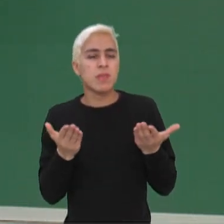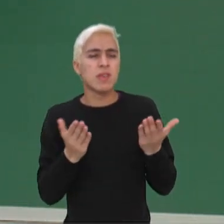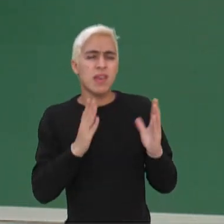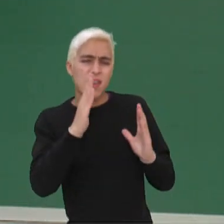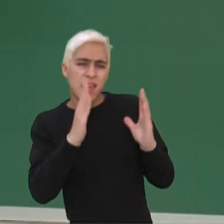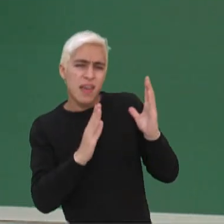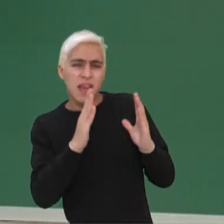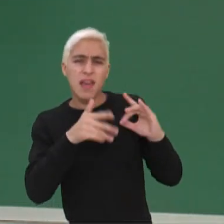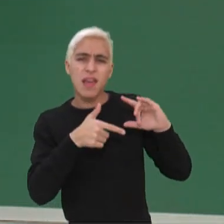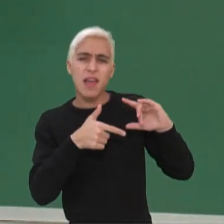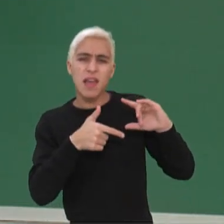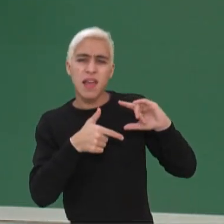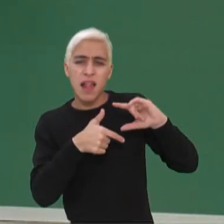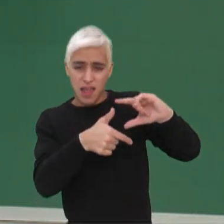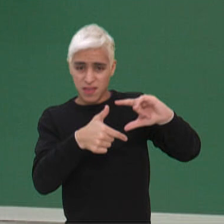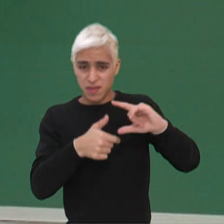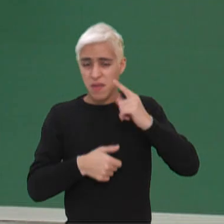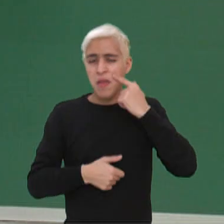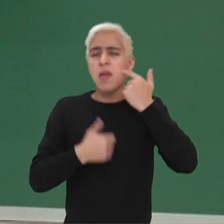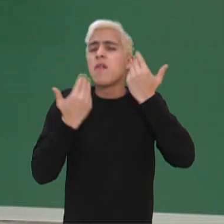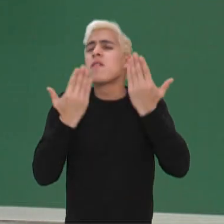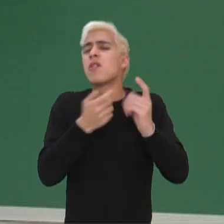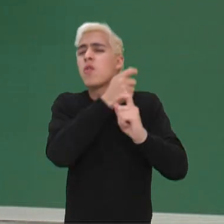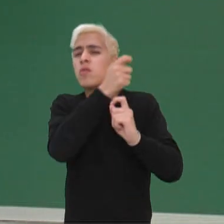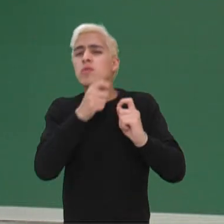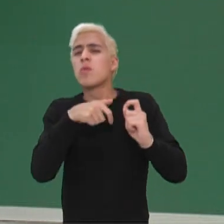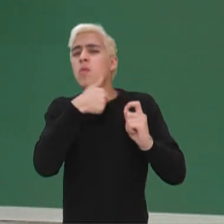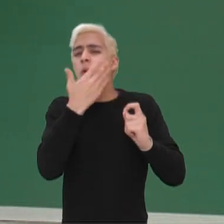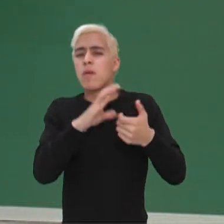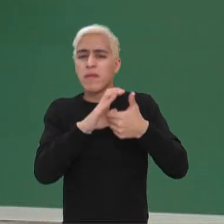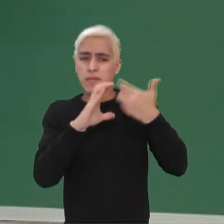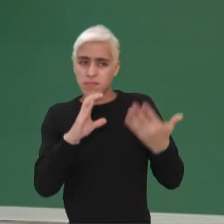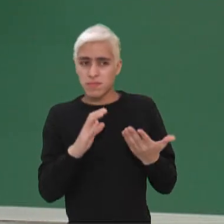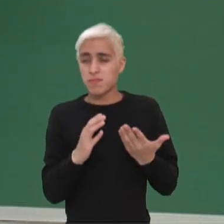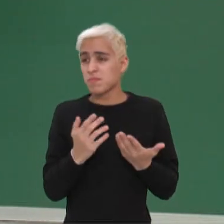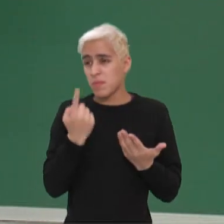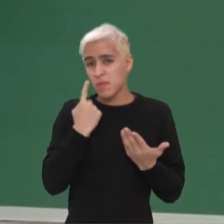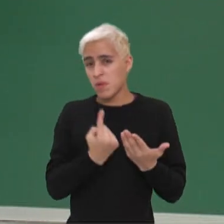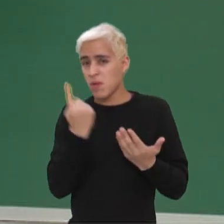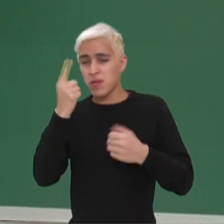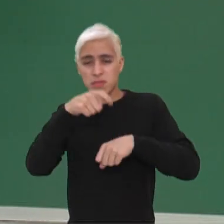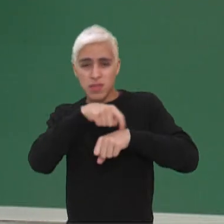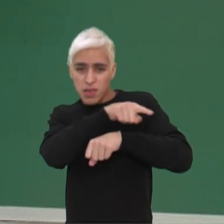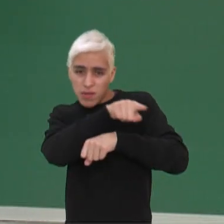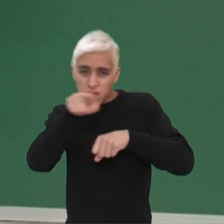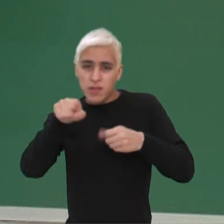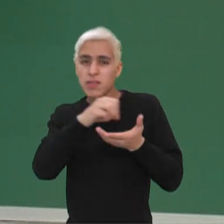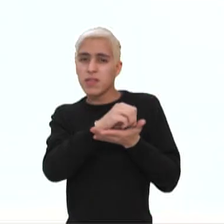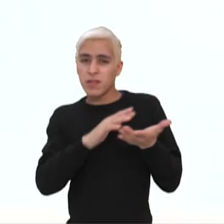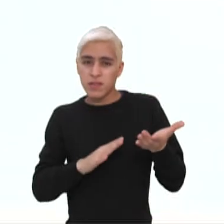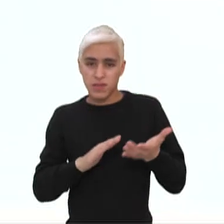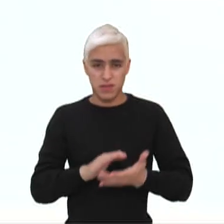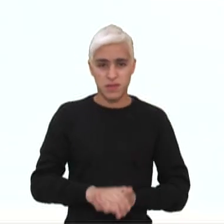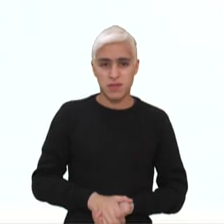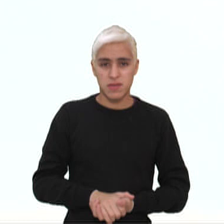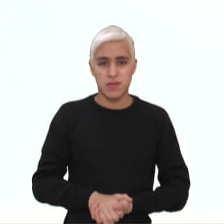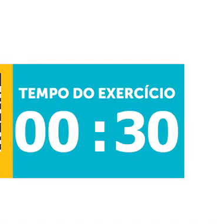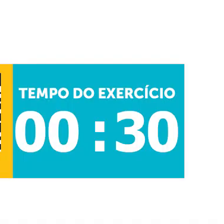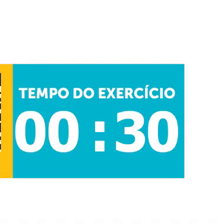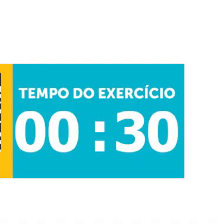da arte grega? Vemos esculturas de qual característica? Então, eu aqui vou dar para vocês um tempinho para vocês fazerem essa atividade.